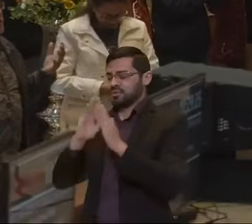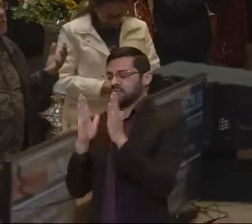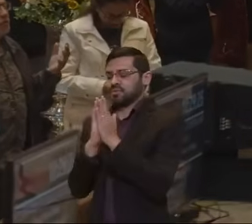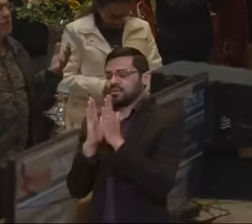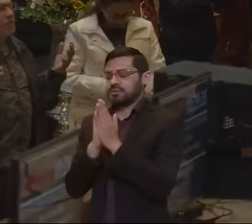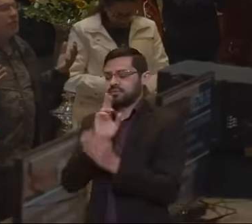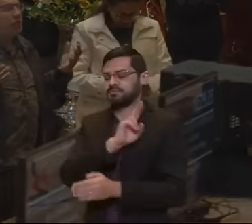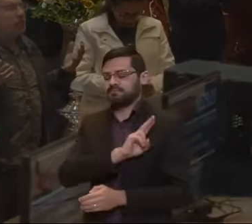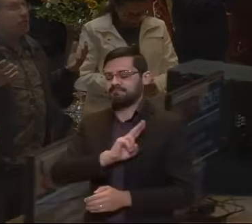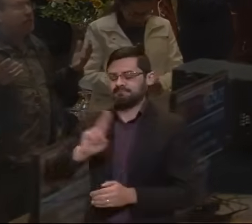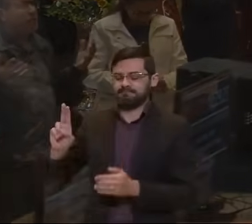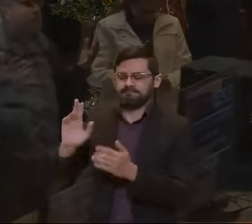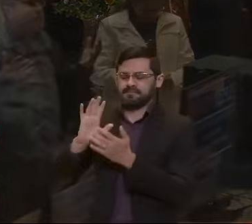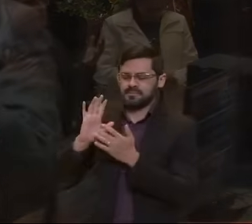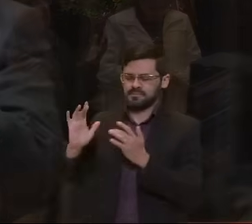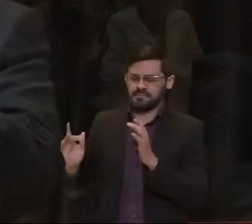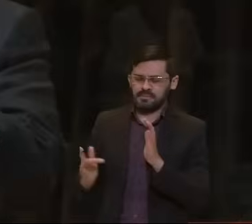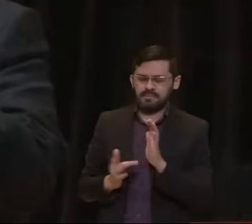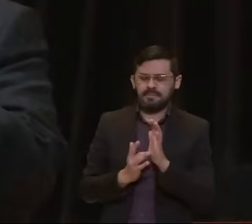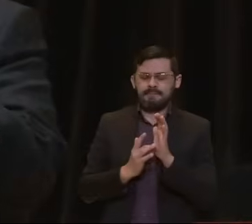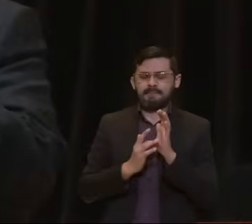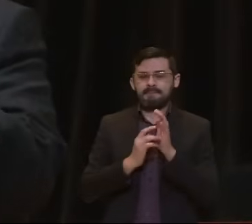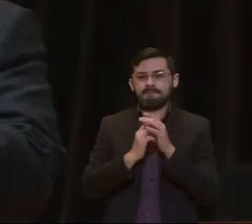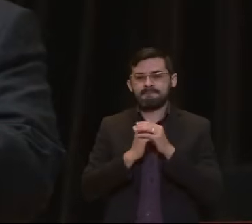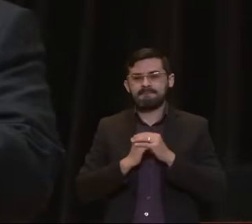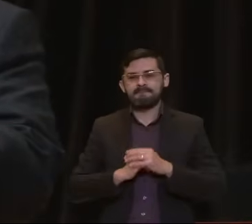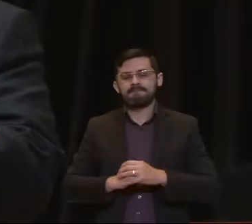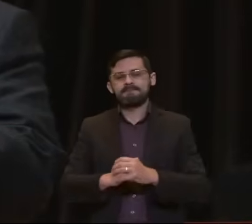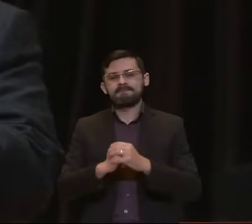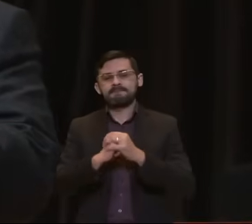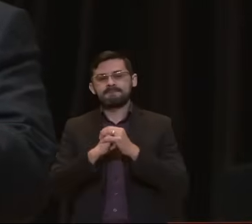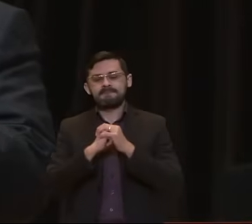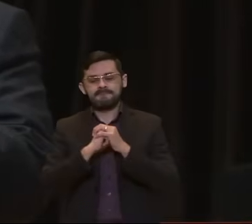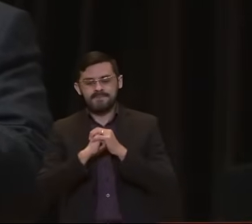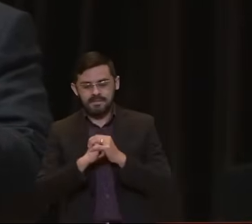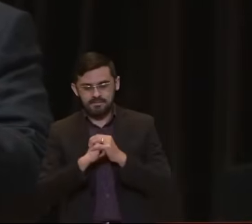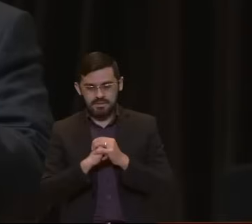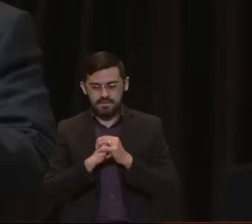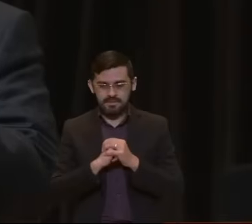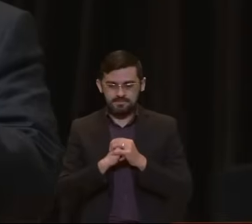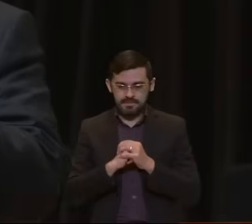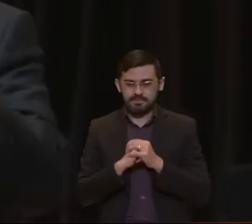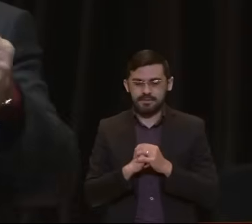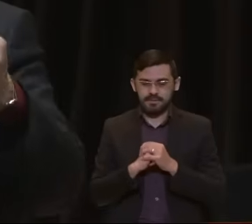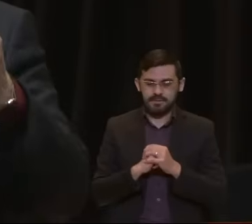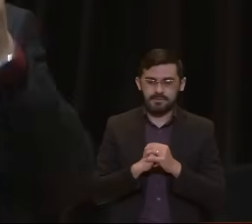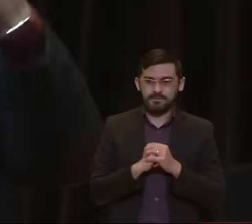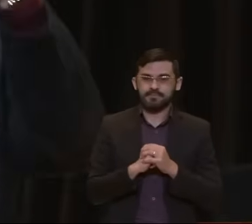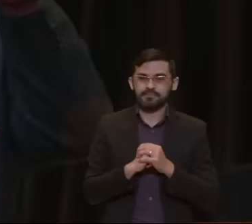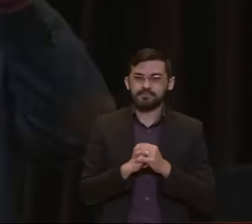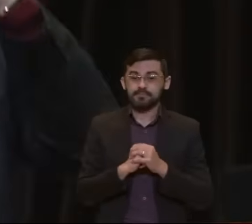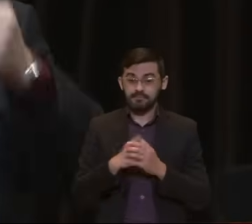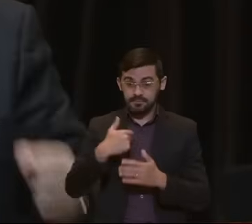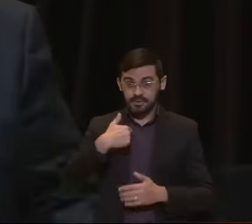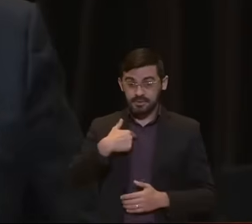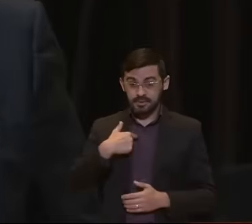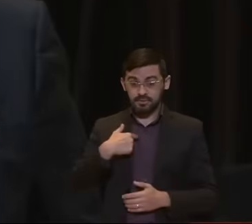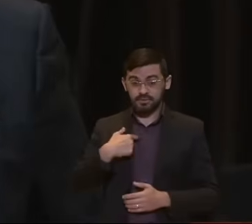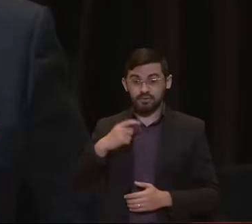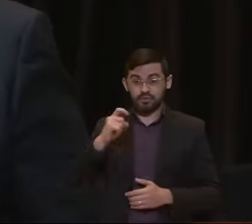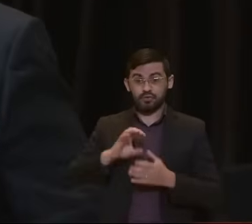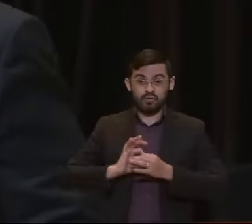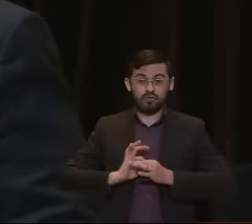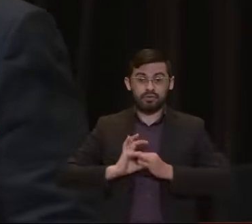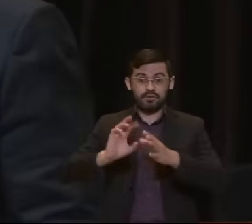em nome de Jesus. Amém e amém, amém. Então diga assim: eu sou livre em nome